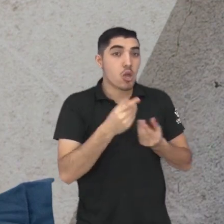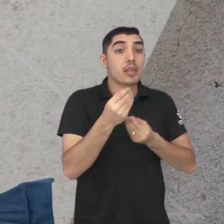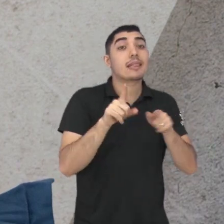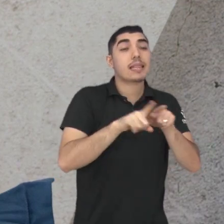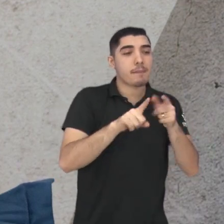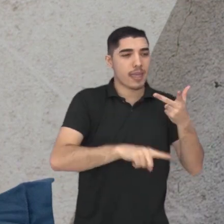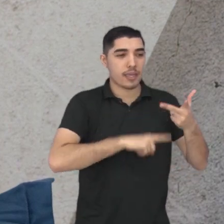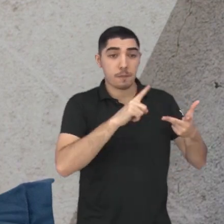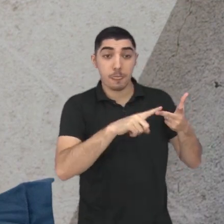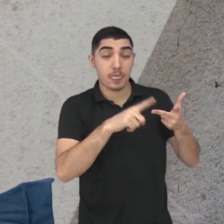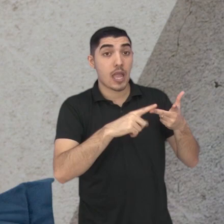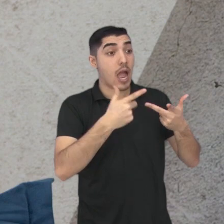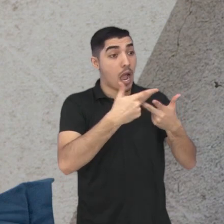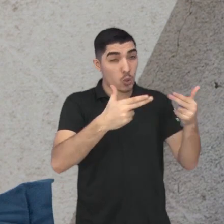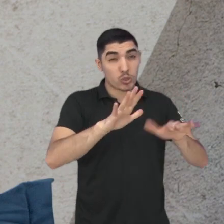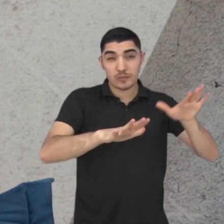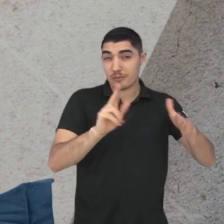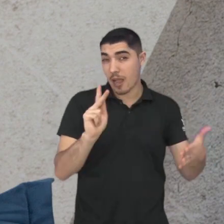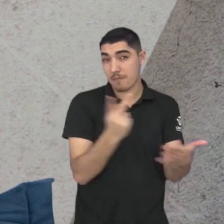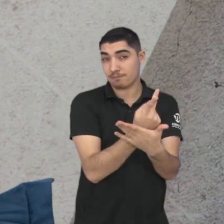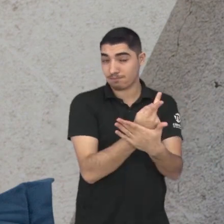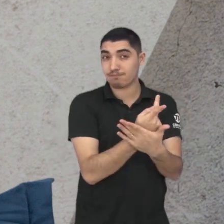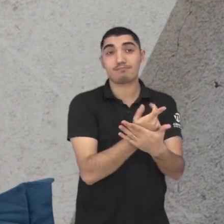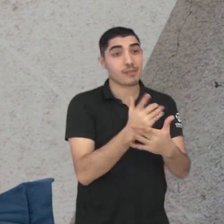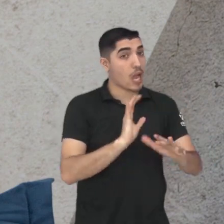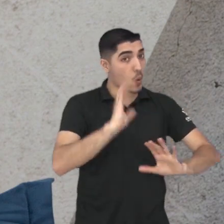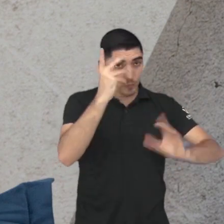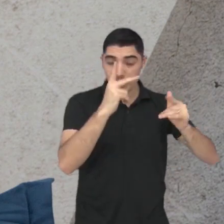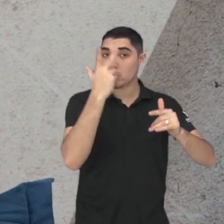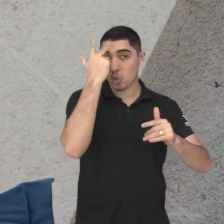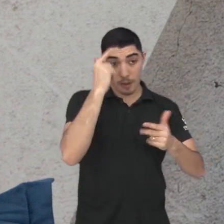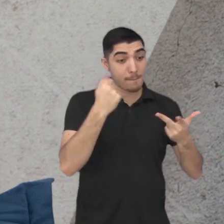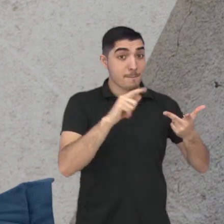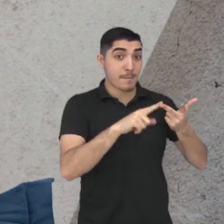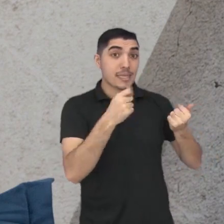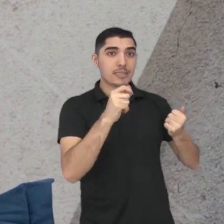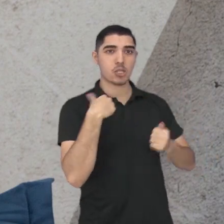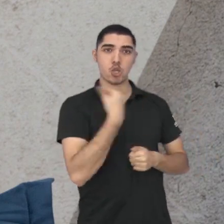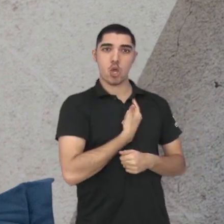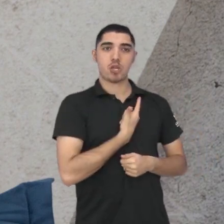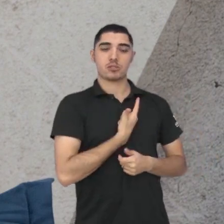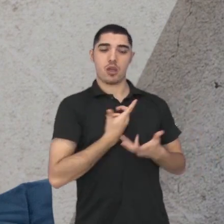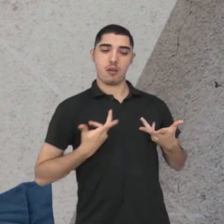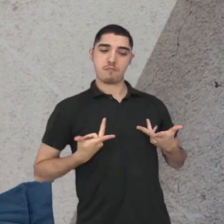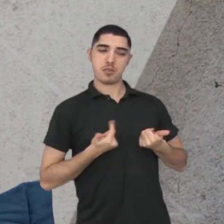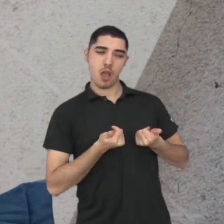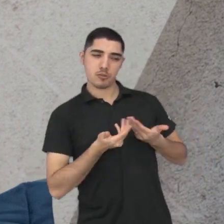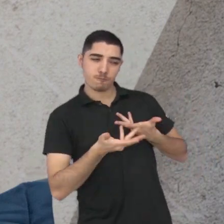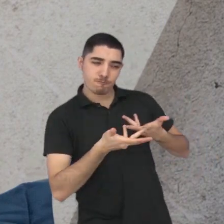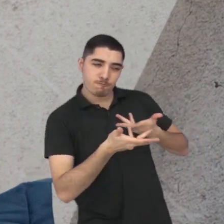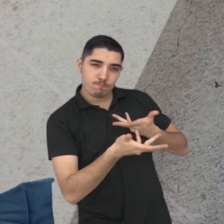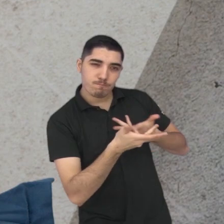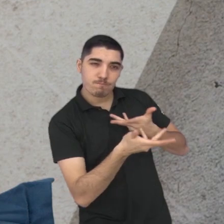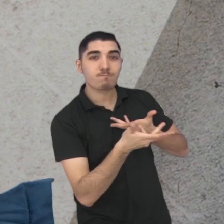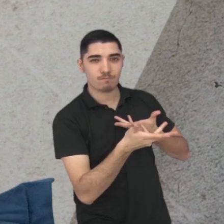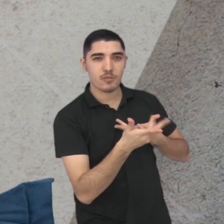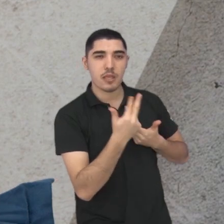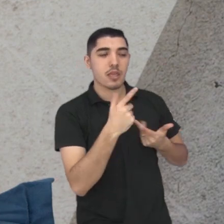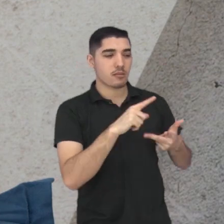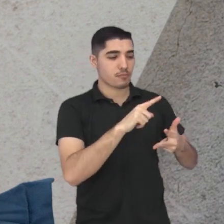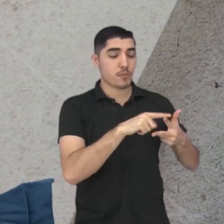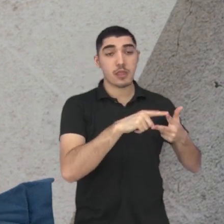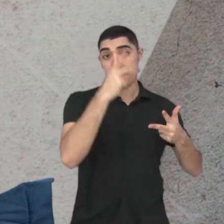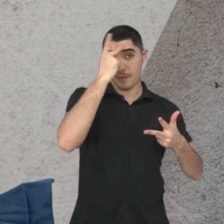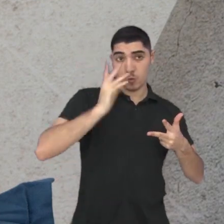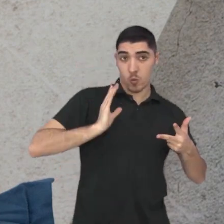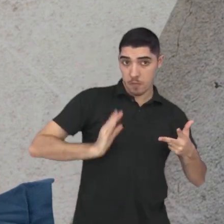o jeito de levar situações, porque vão ter intercorrências, como qualquer área tem. Então a gente precisa gostar de resolver esses problemas, ter o bom